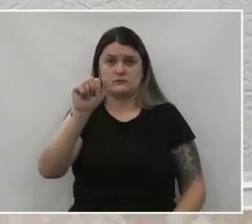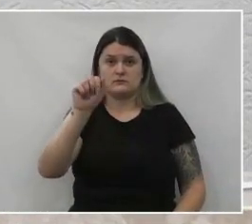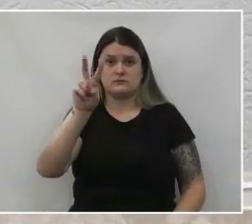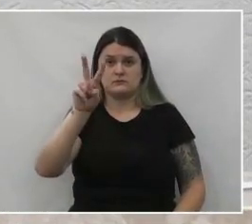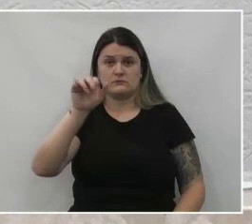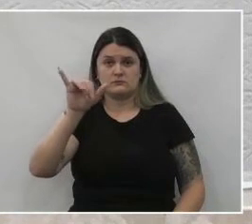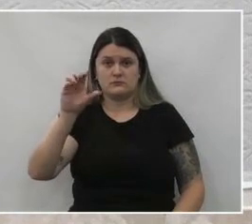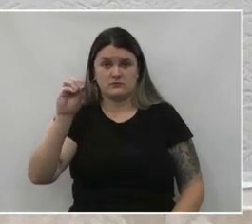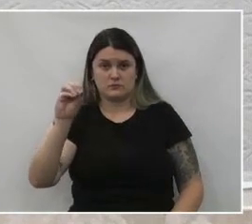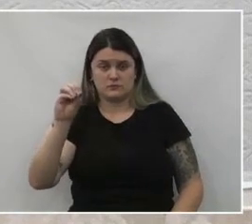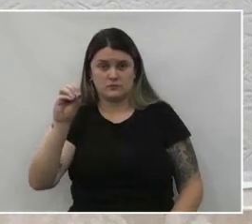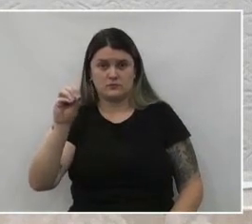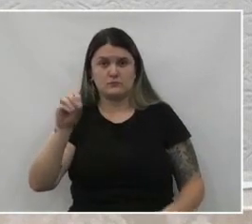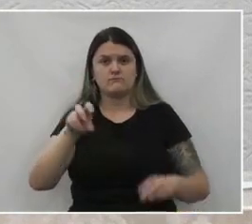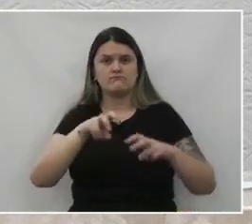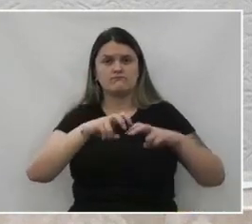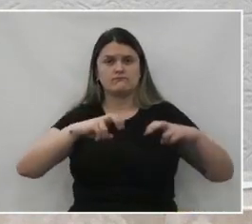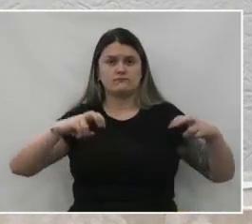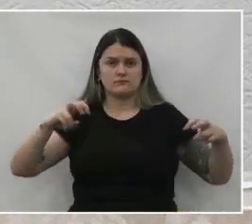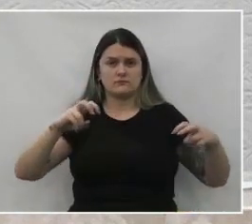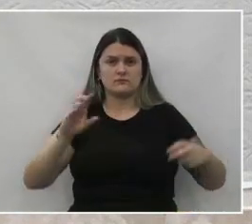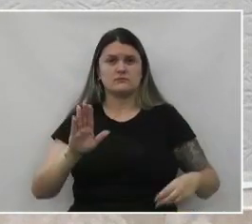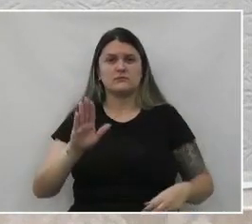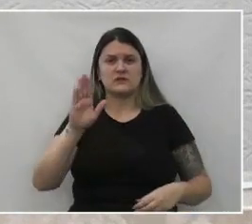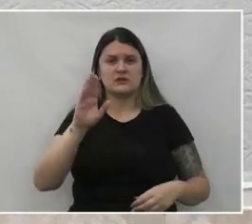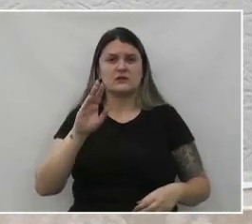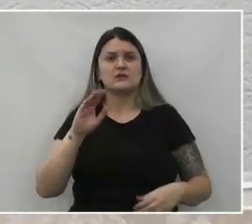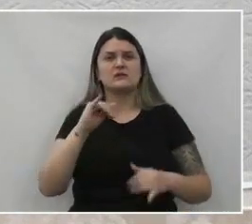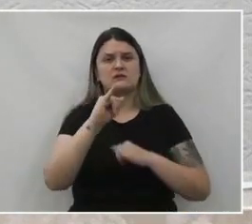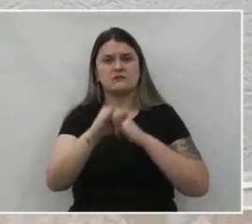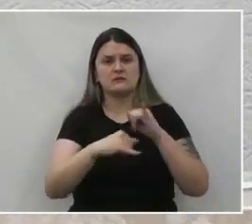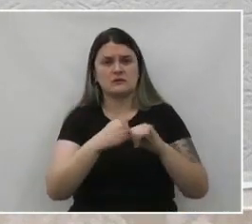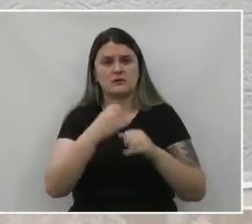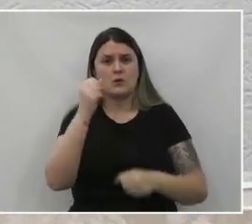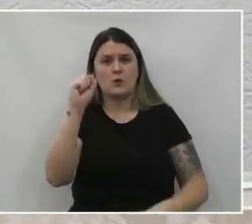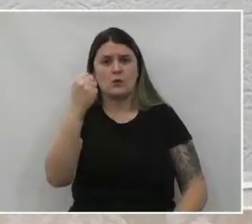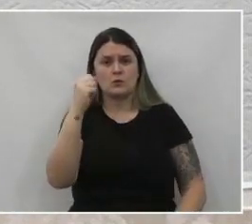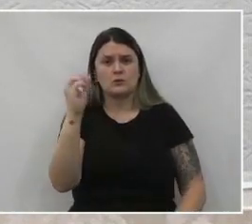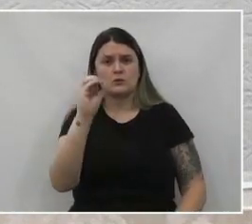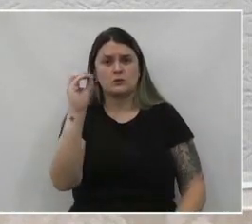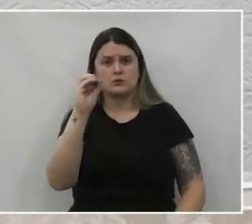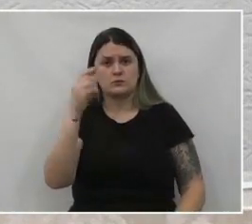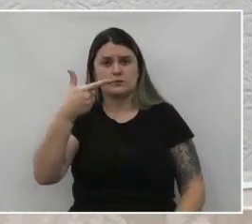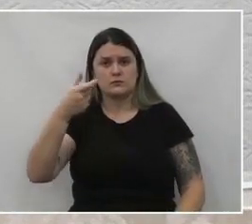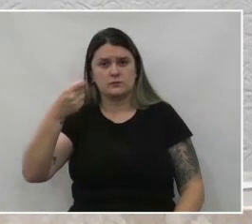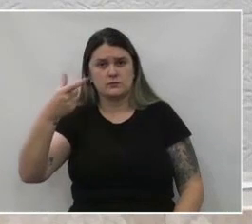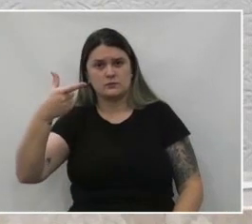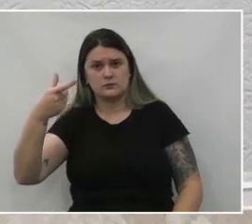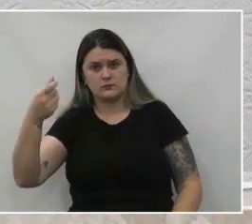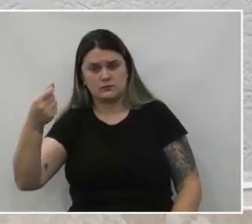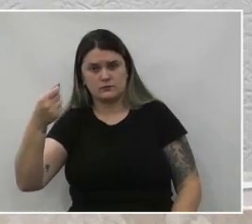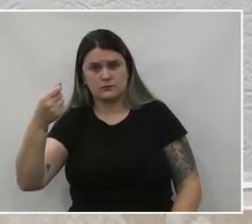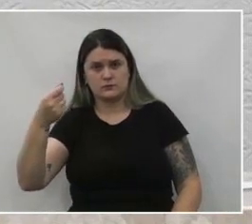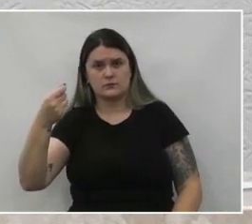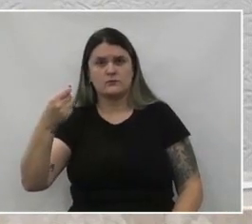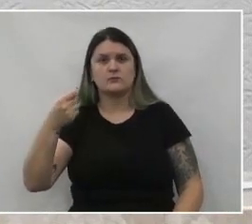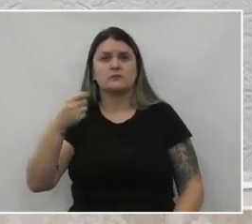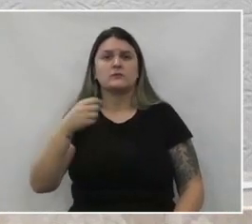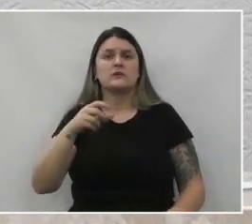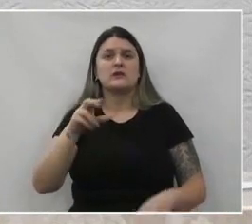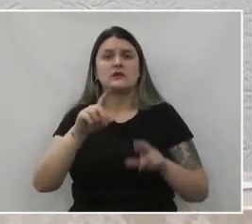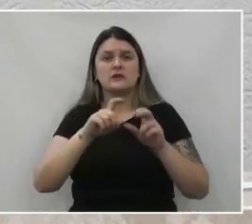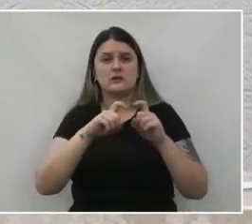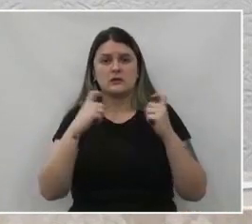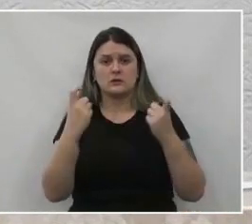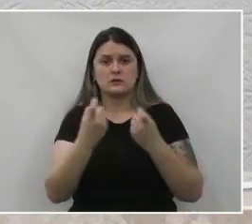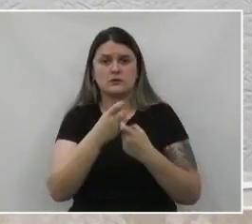Berti. Plenário virtual, 8 de outubro de 2020. Sessão virtual número 13, Ivan Leles Bonilha, conselheiro